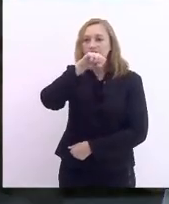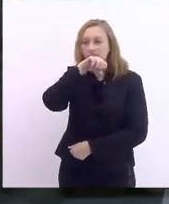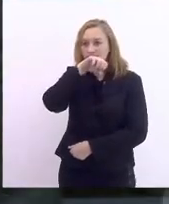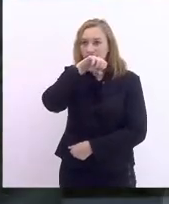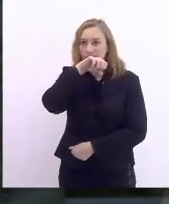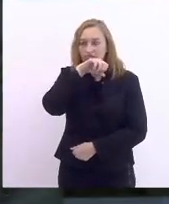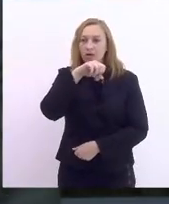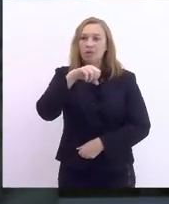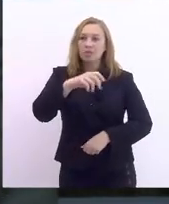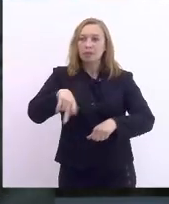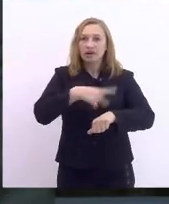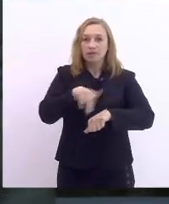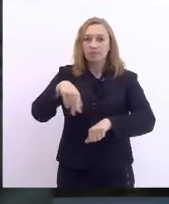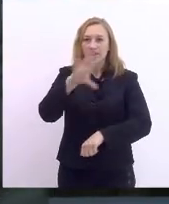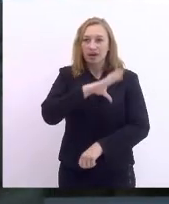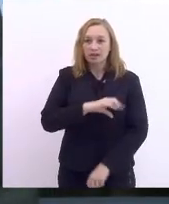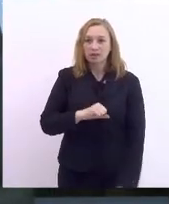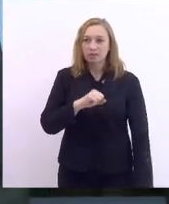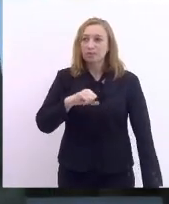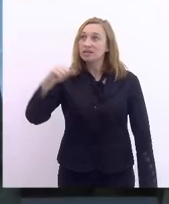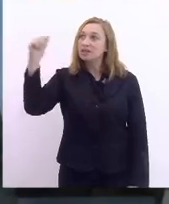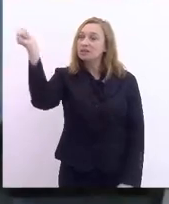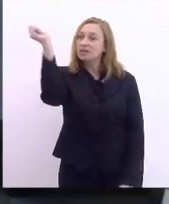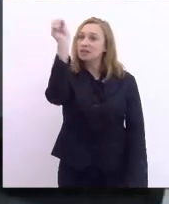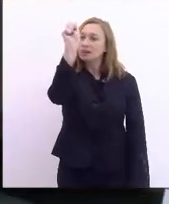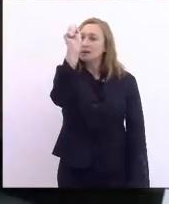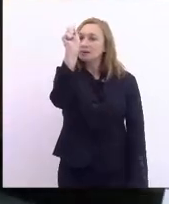me conhecer o